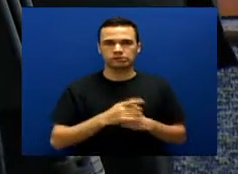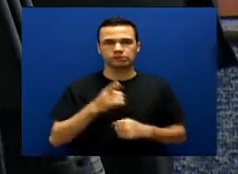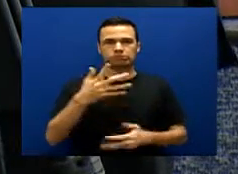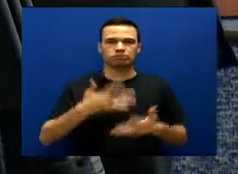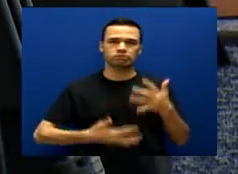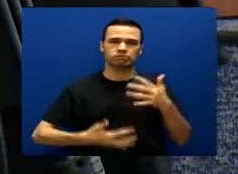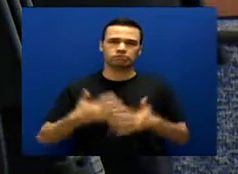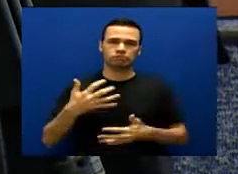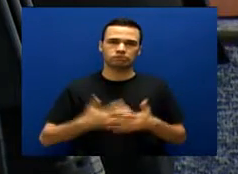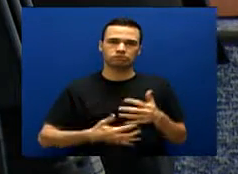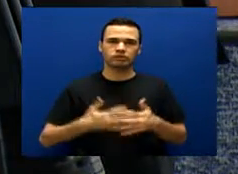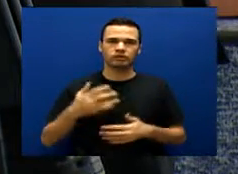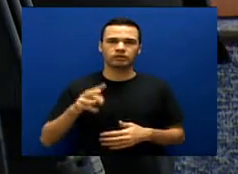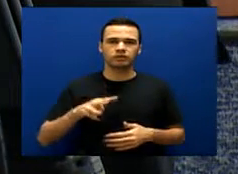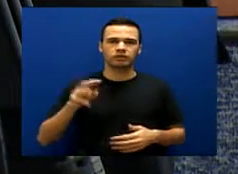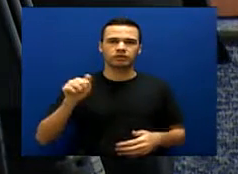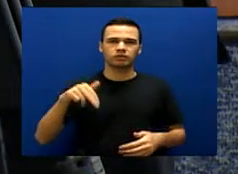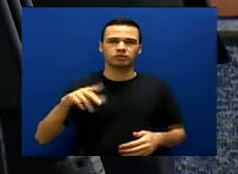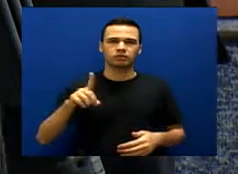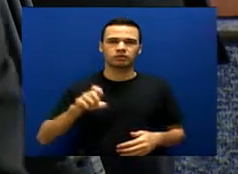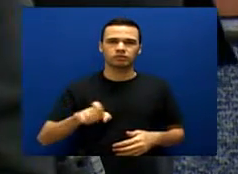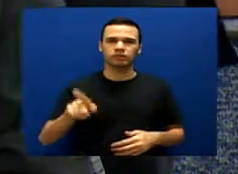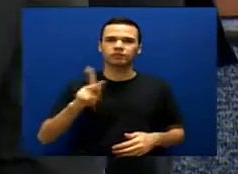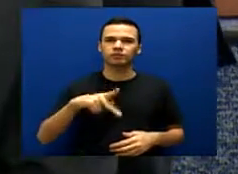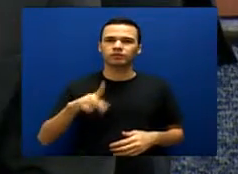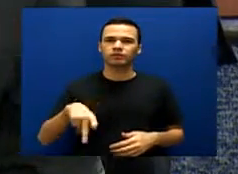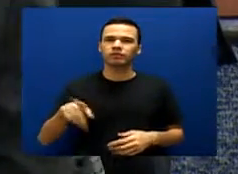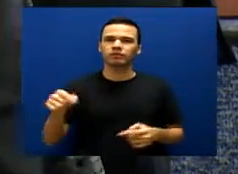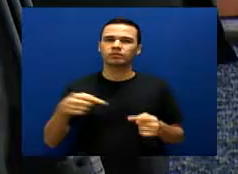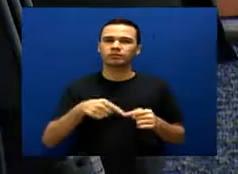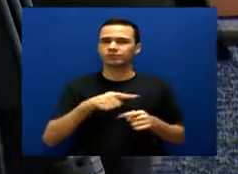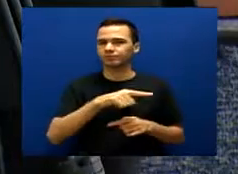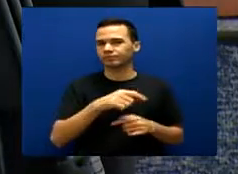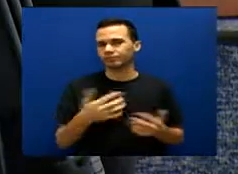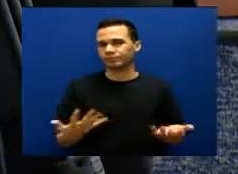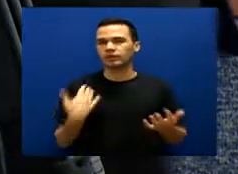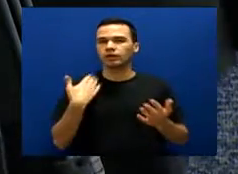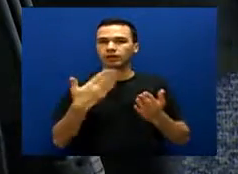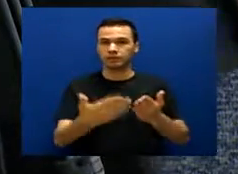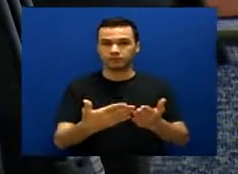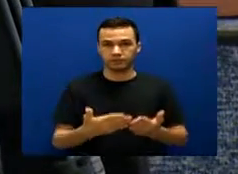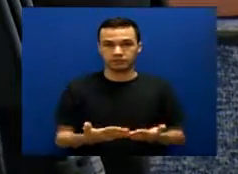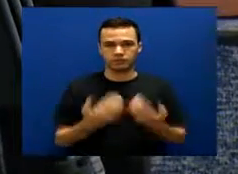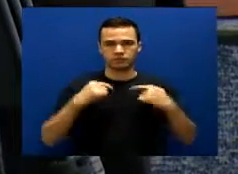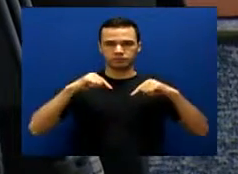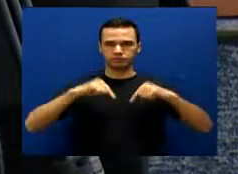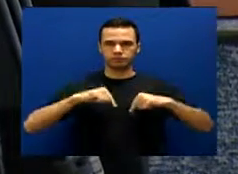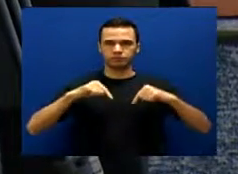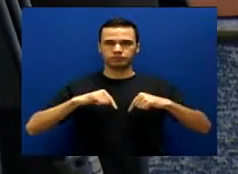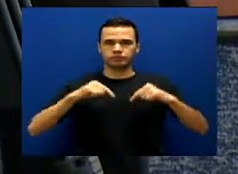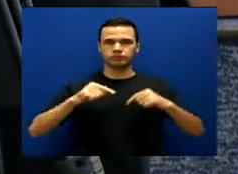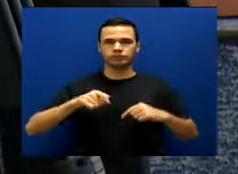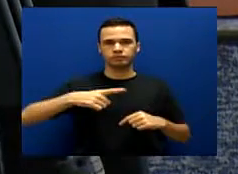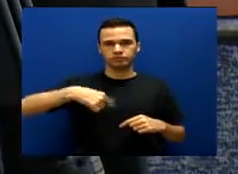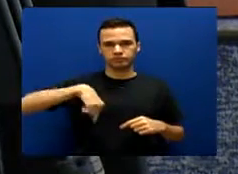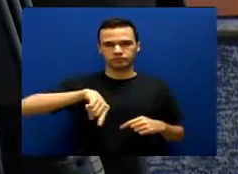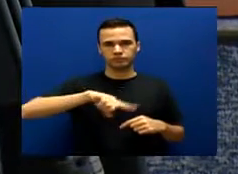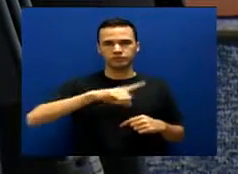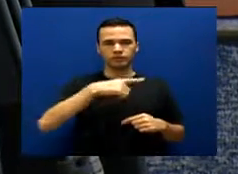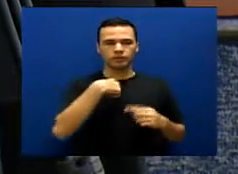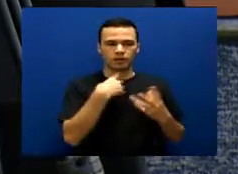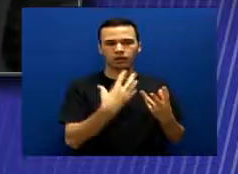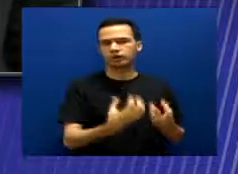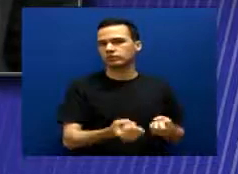afetar o professor Vande em relação a isso. Só pediria que nesse momento... O kit é fechado, então, o contrato